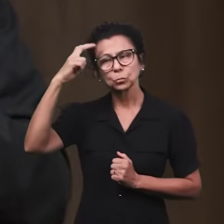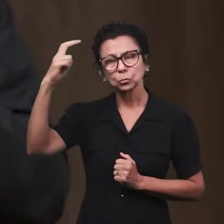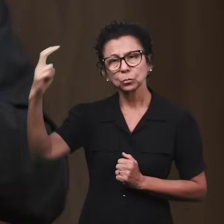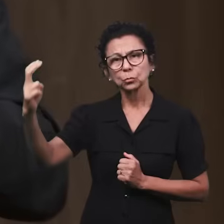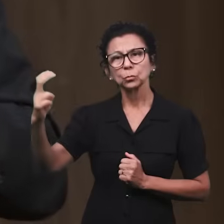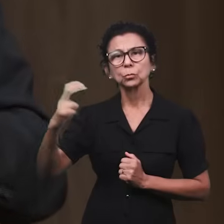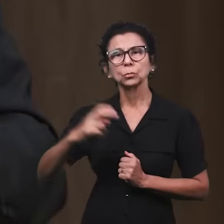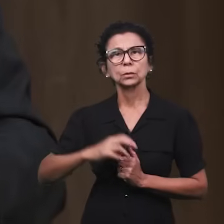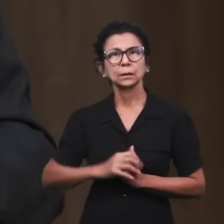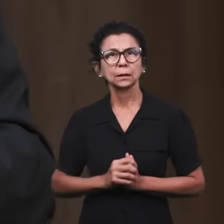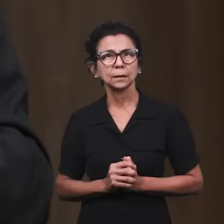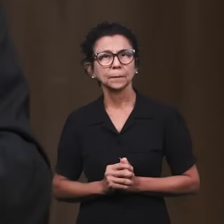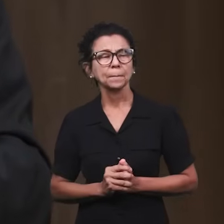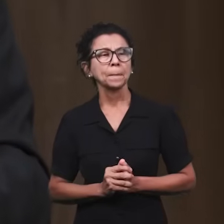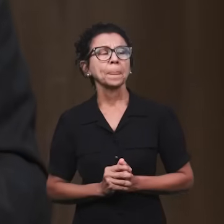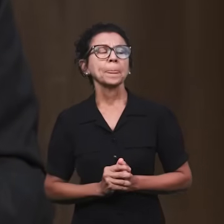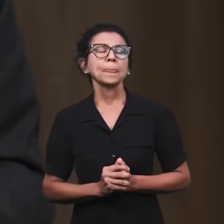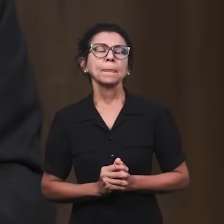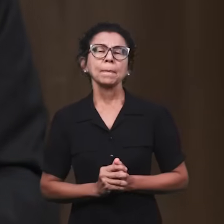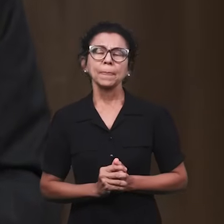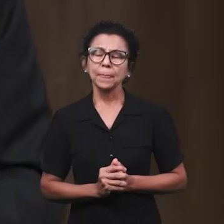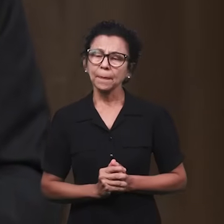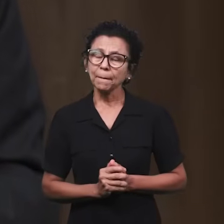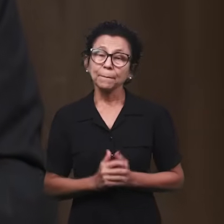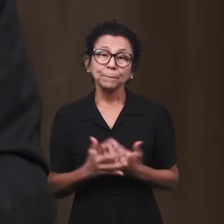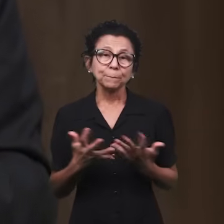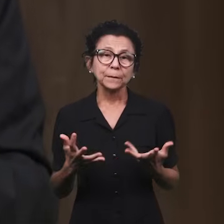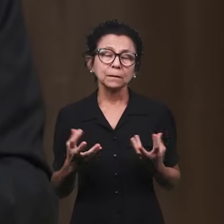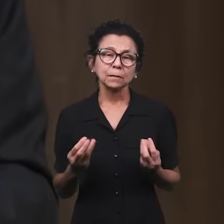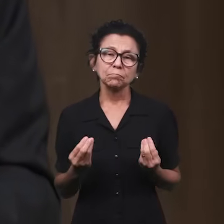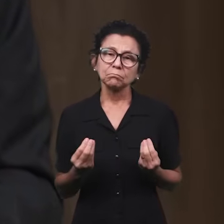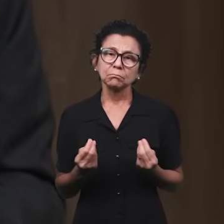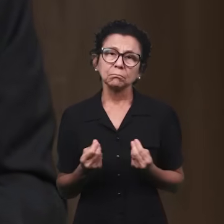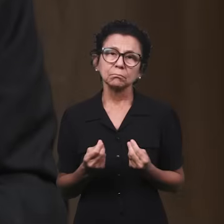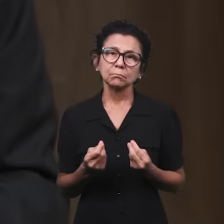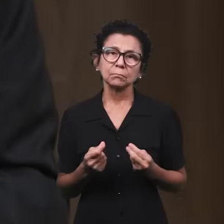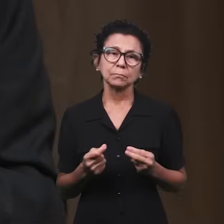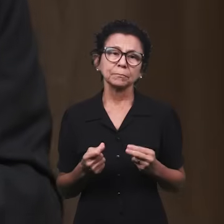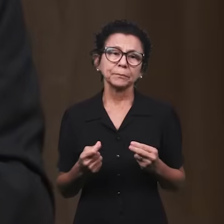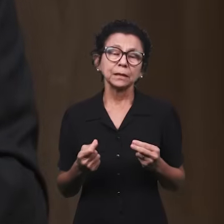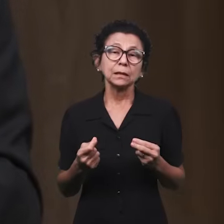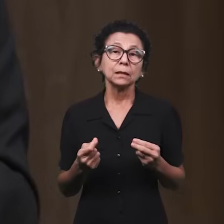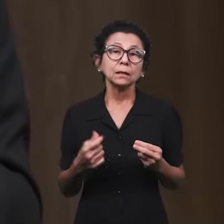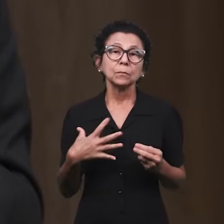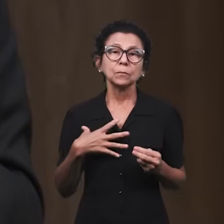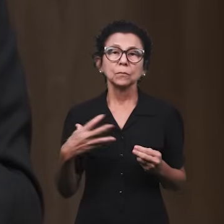tem também como ser humano de conquistas. Essa fome faz parte. Agora, o que nós